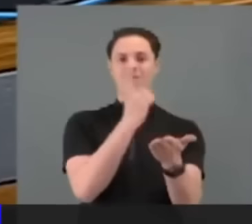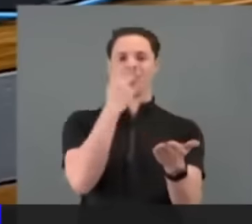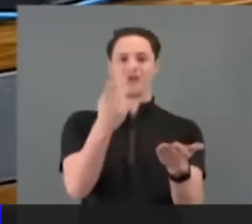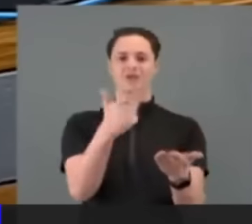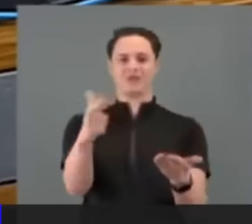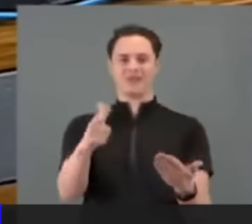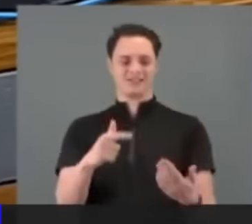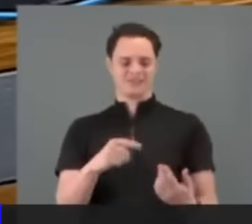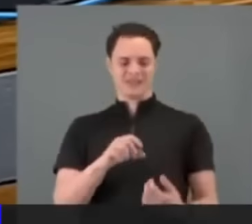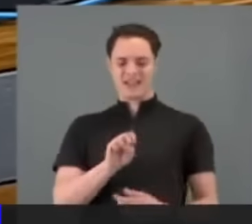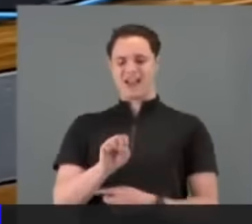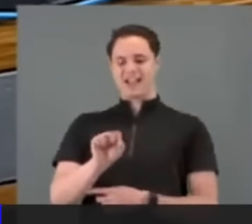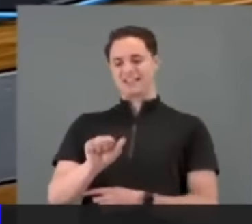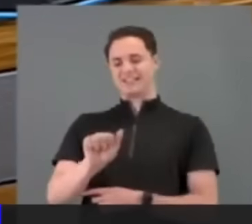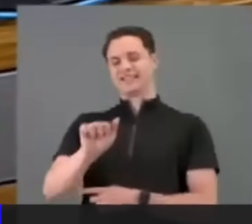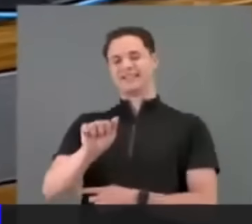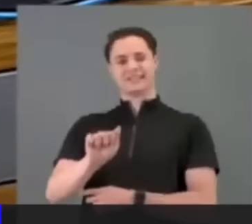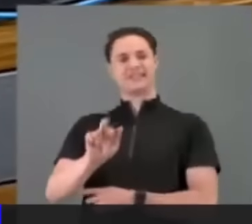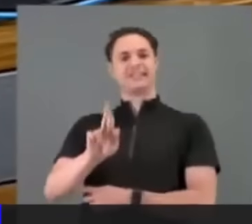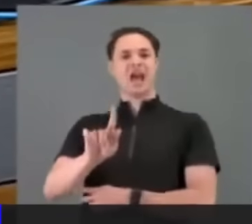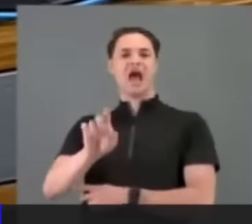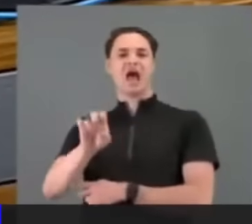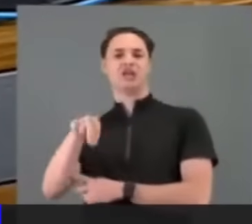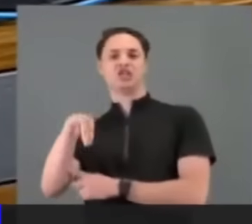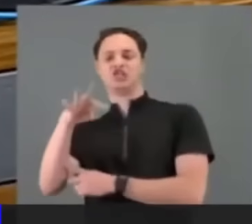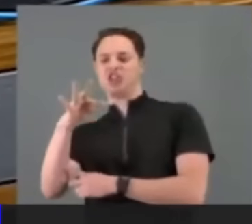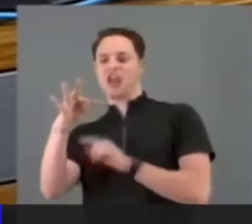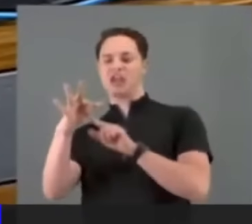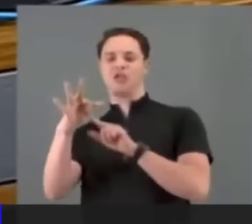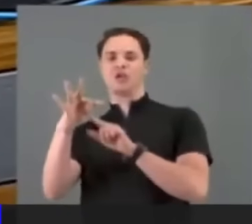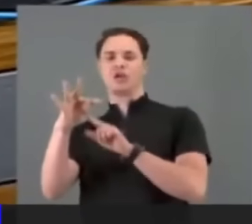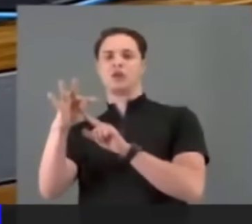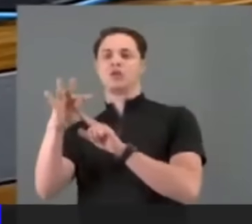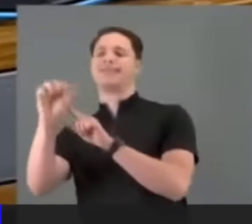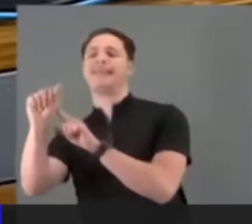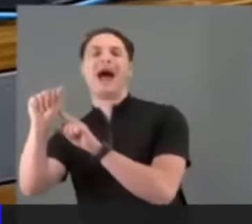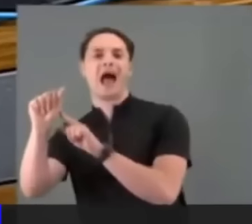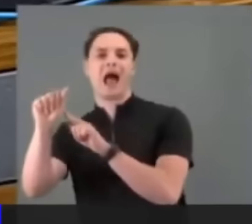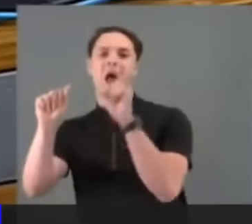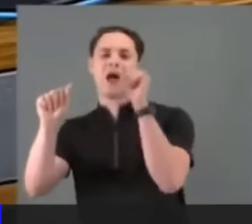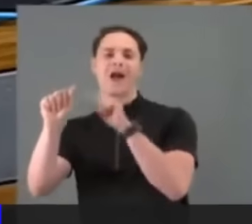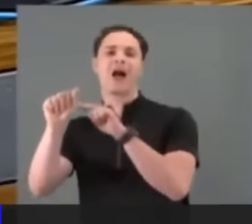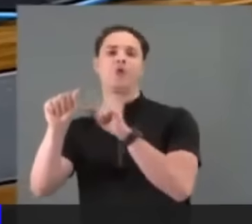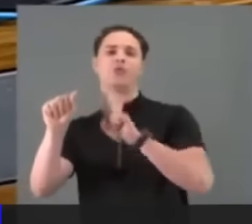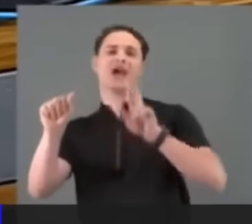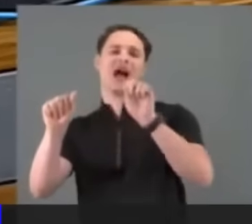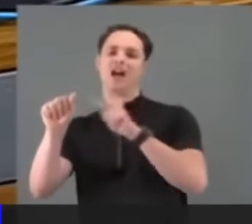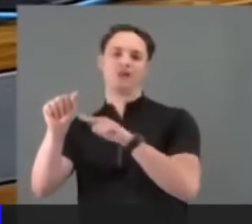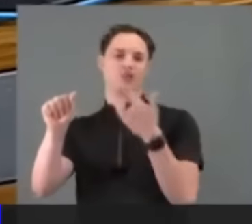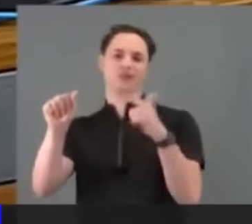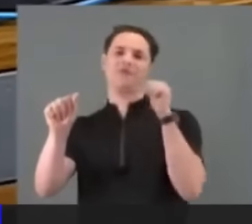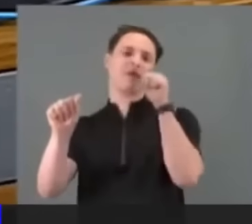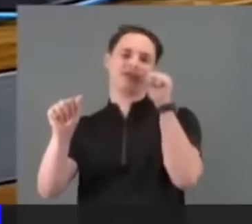caba, soldada. E quero dizer para a senhora que a senhora é muito bem-vinda aqui. E quero só lhe desenhar